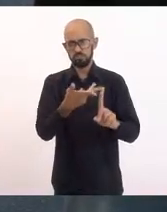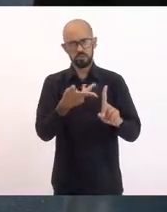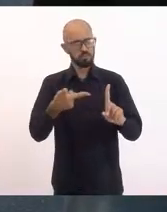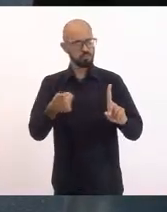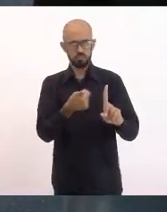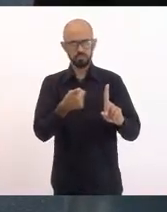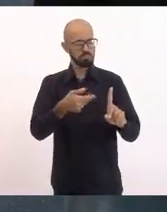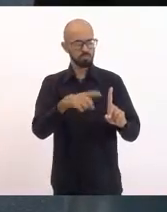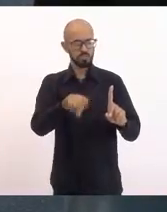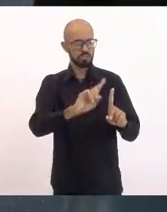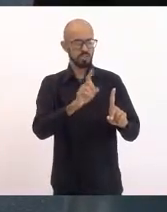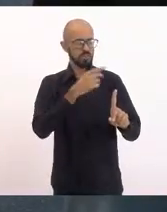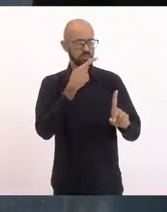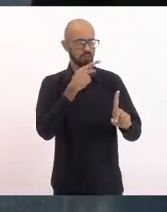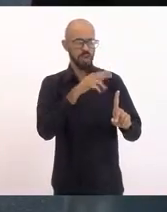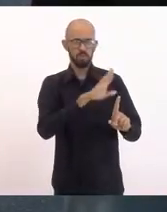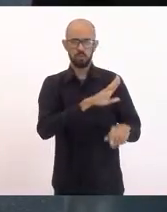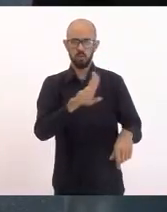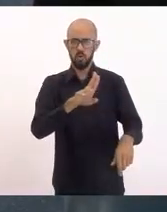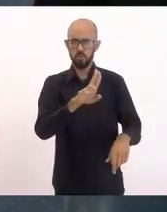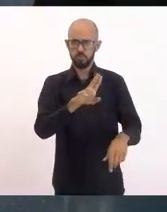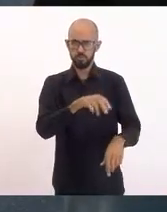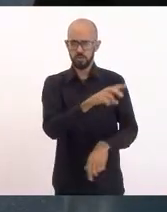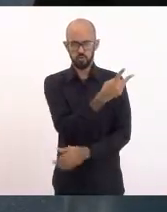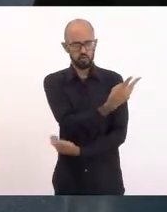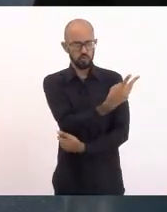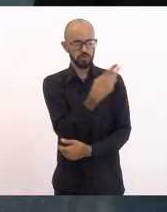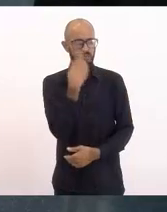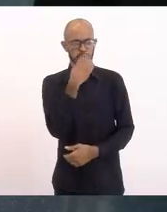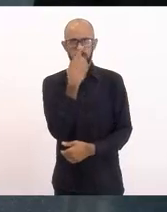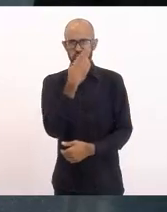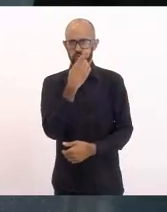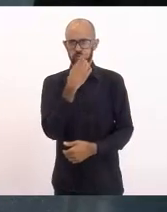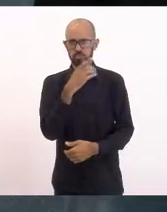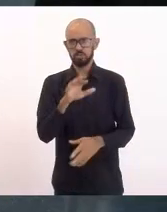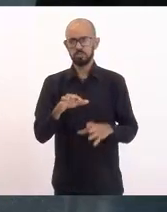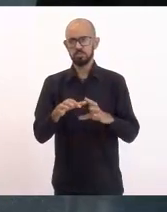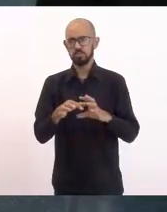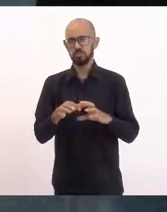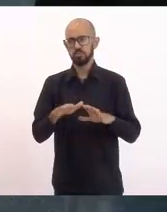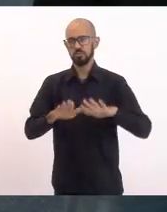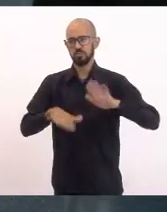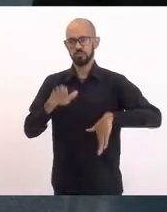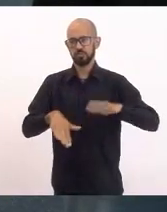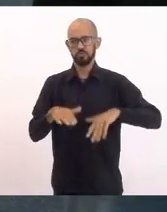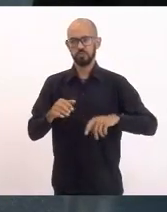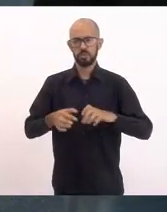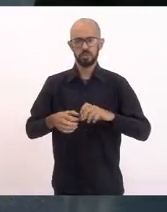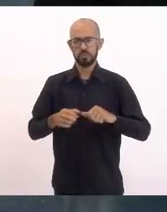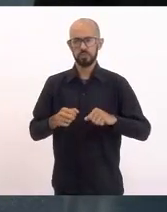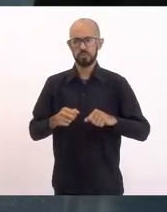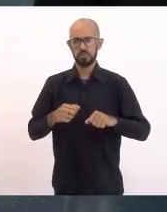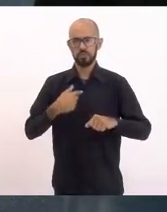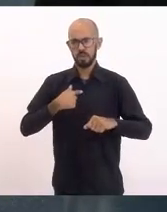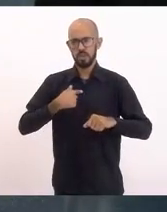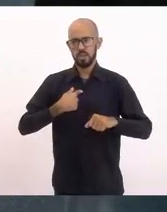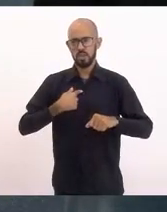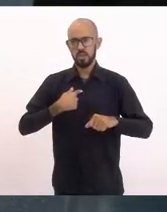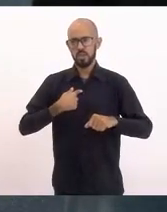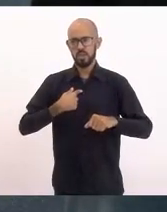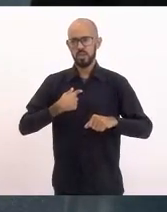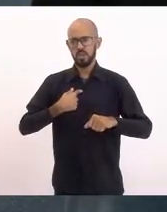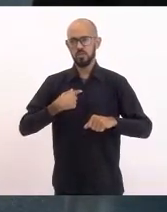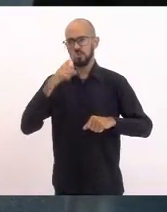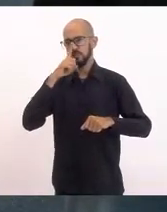por ambos. Me permito, senhor presidente, muitas vezes ser incoerente, porque